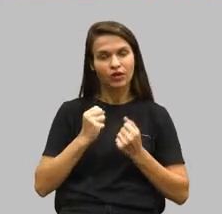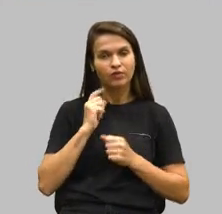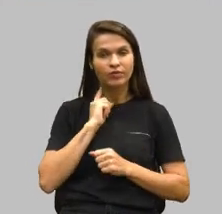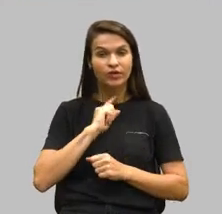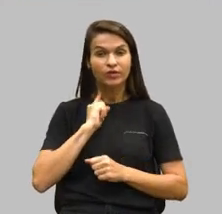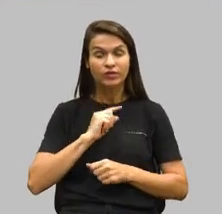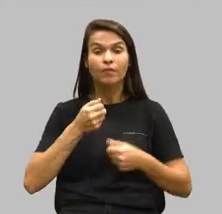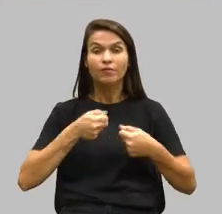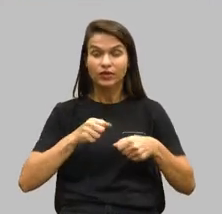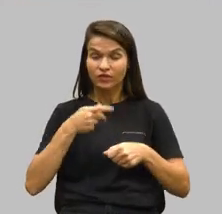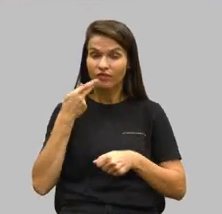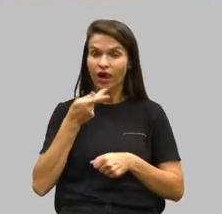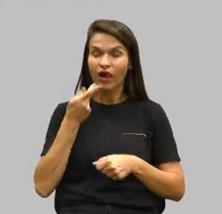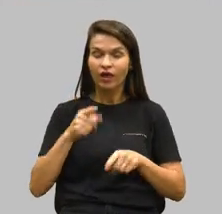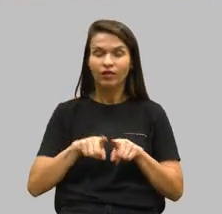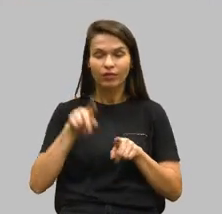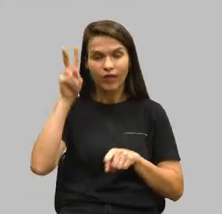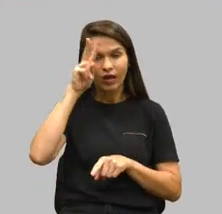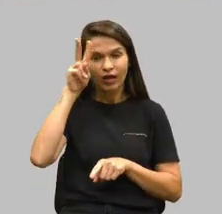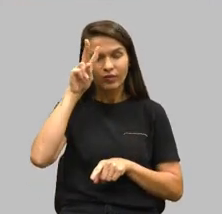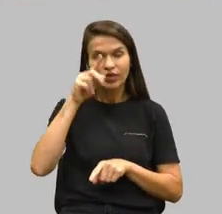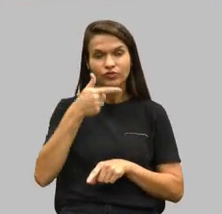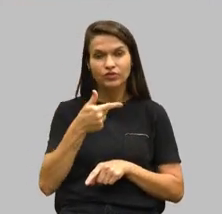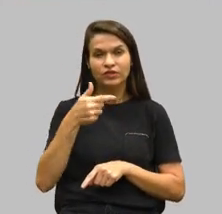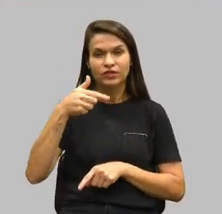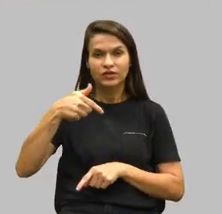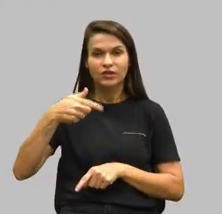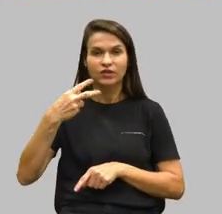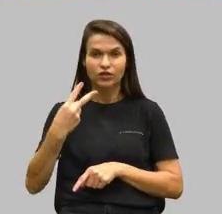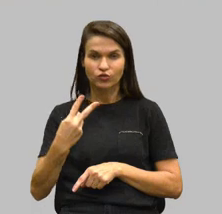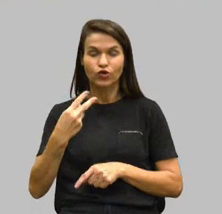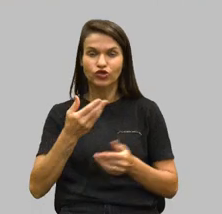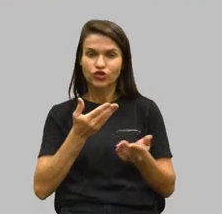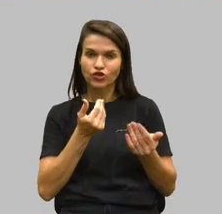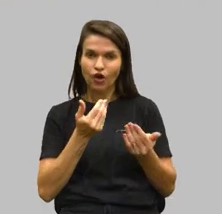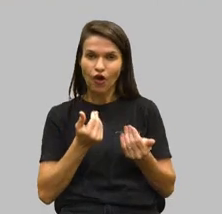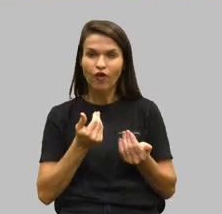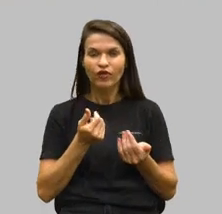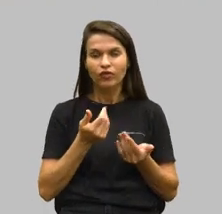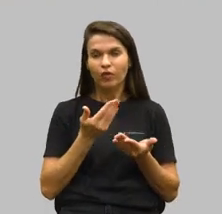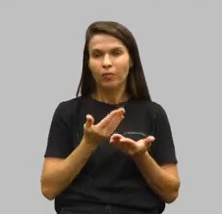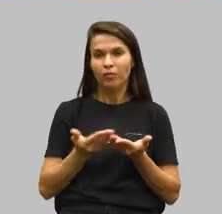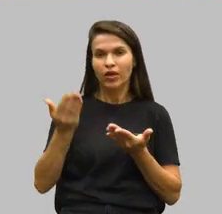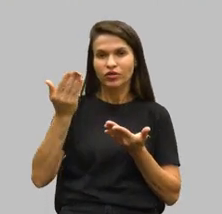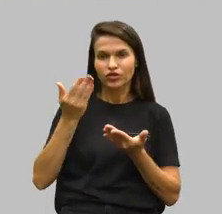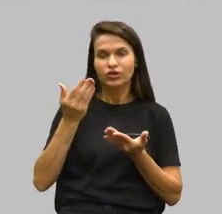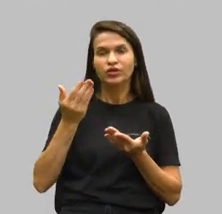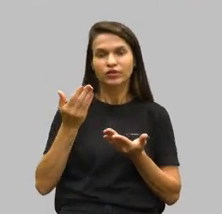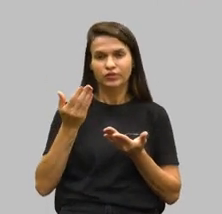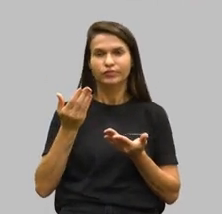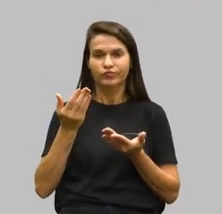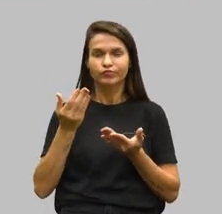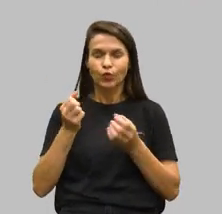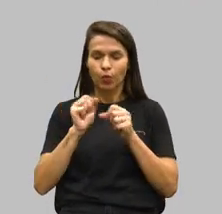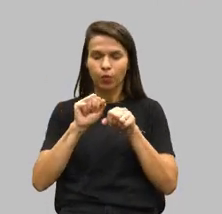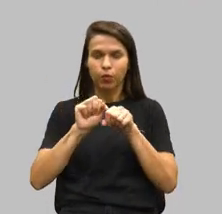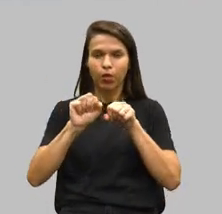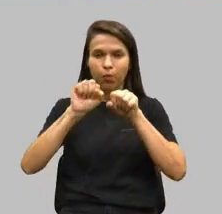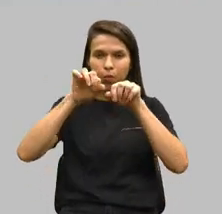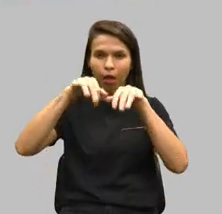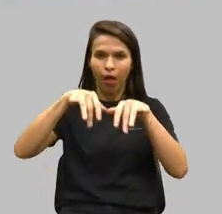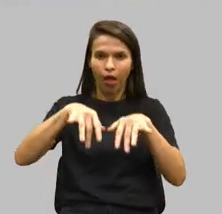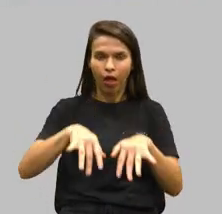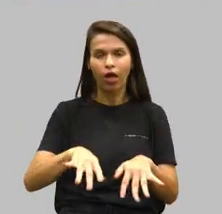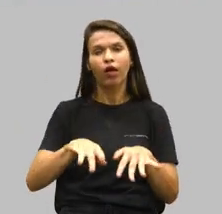de falar e relembrar das 272 joias que foram perdidas no acidente da barragem do rompimento da